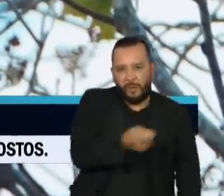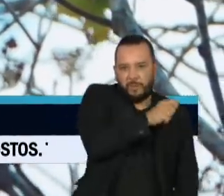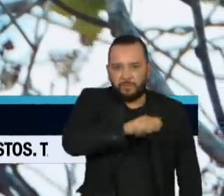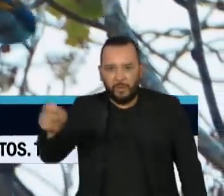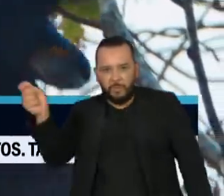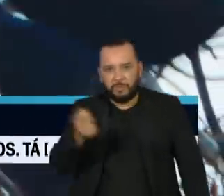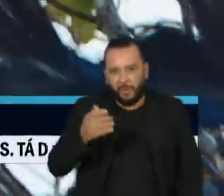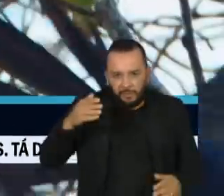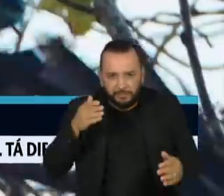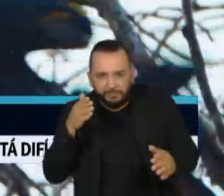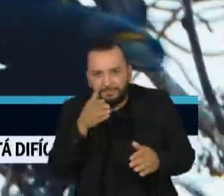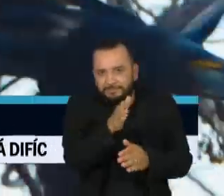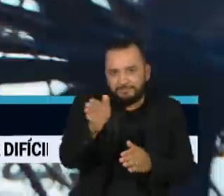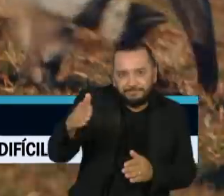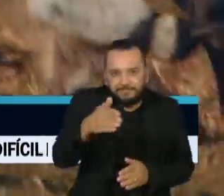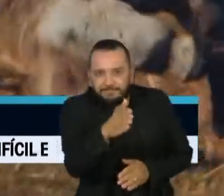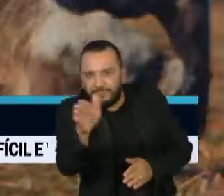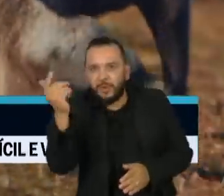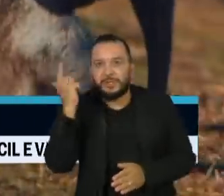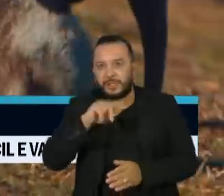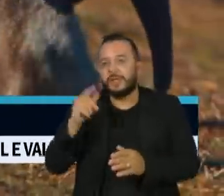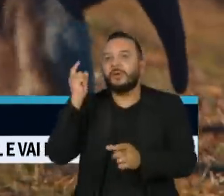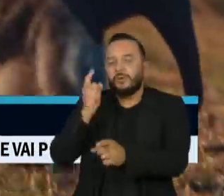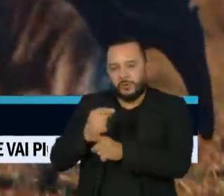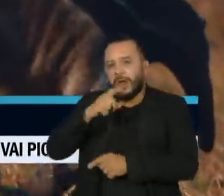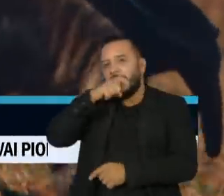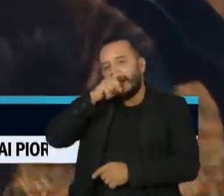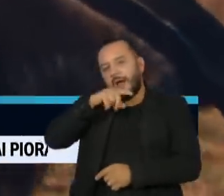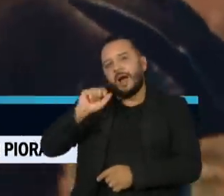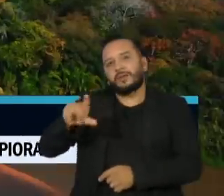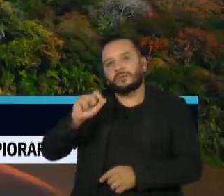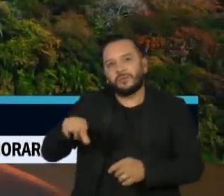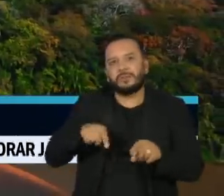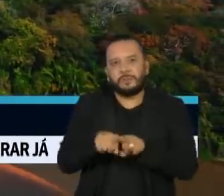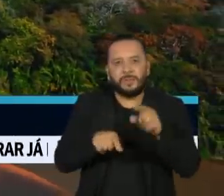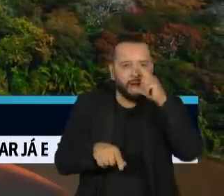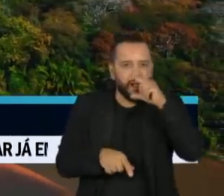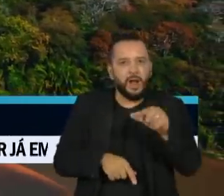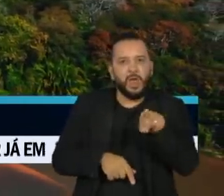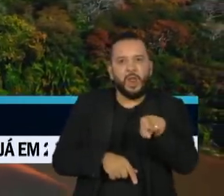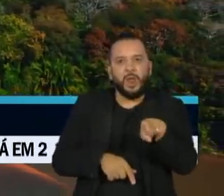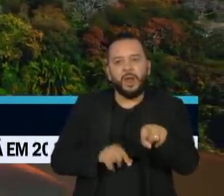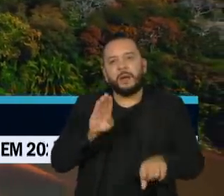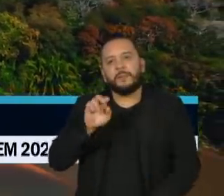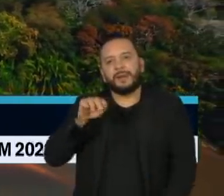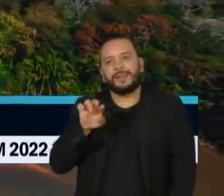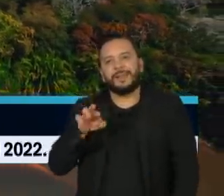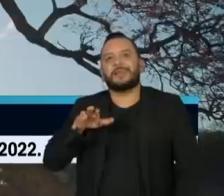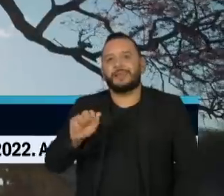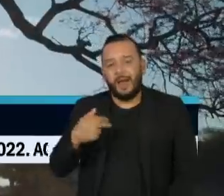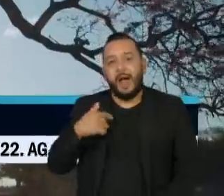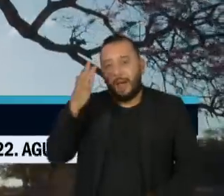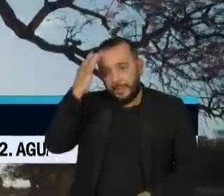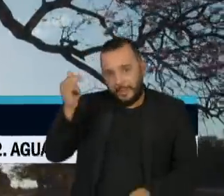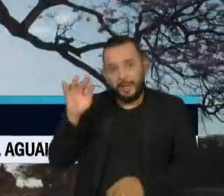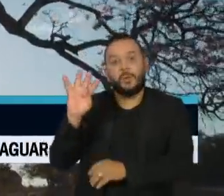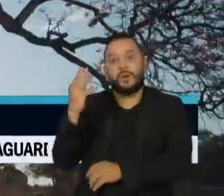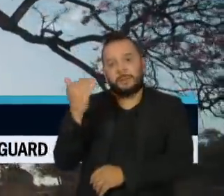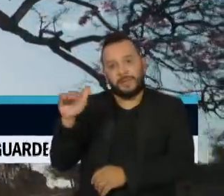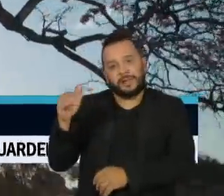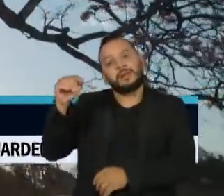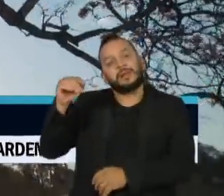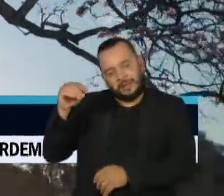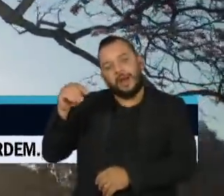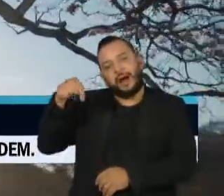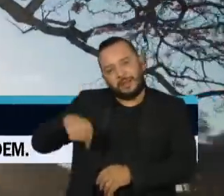trajeto, o encontro com araras azuis e até o famoso tamanduá bandeira. Instinto Fotográfico estreia amanhã às 4h30 da tarde